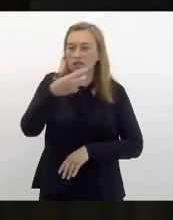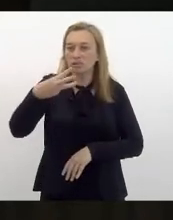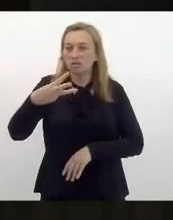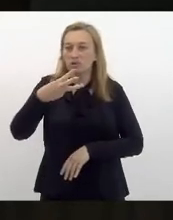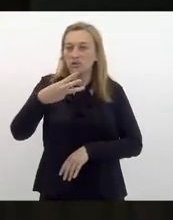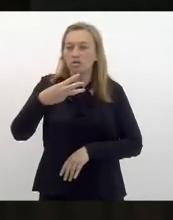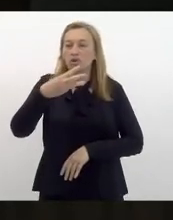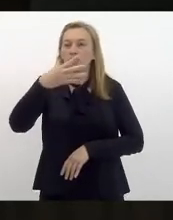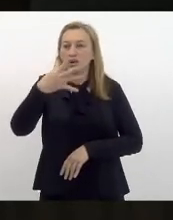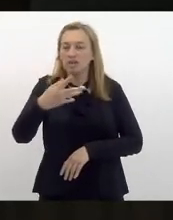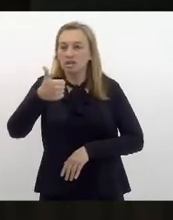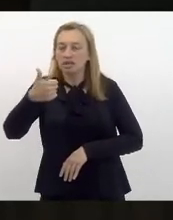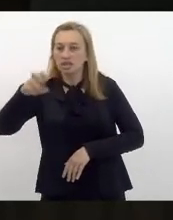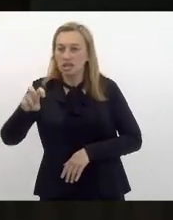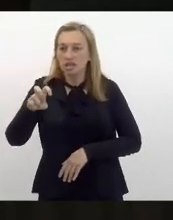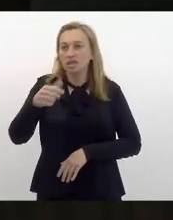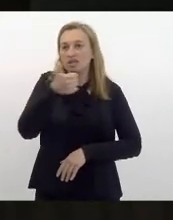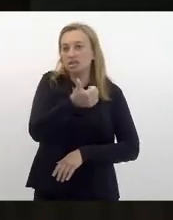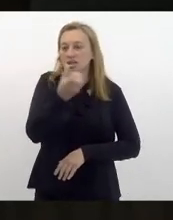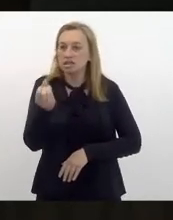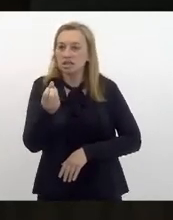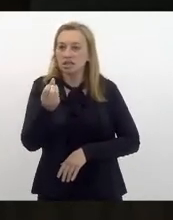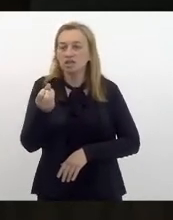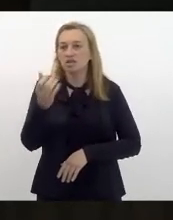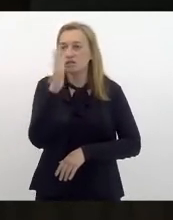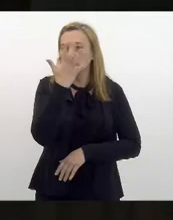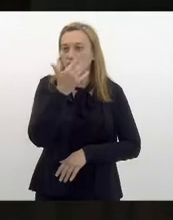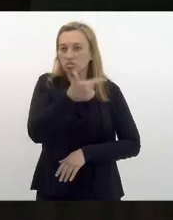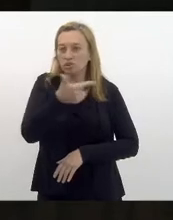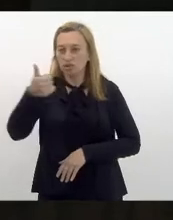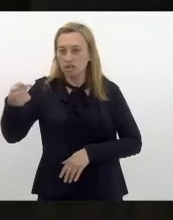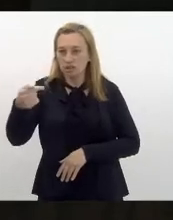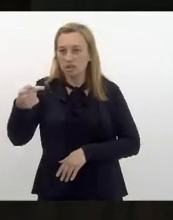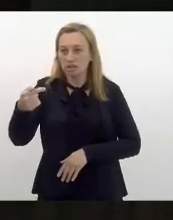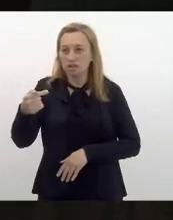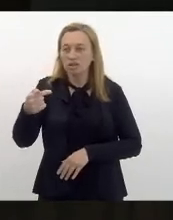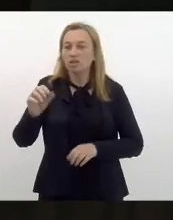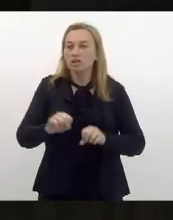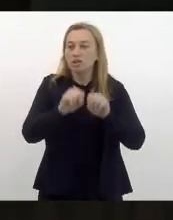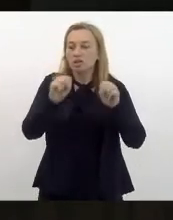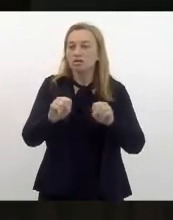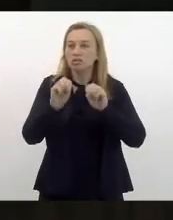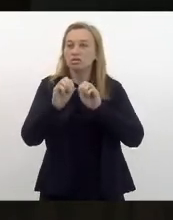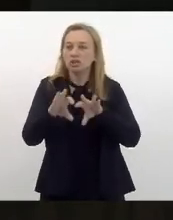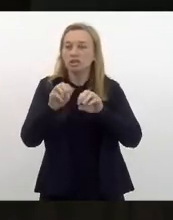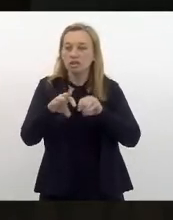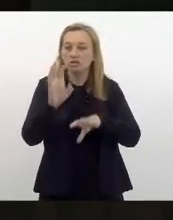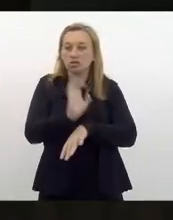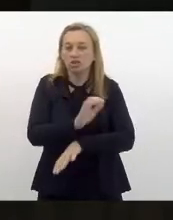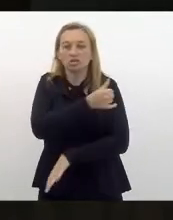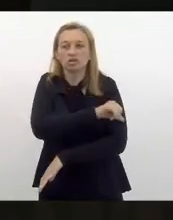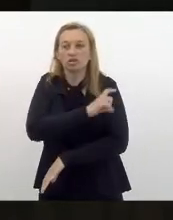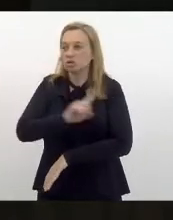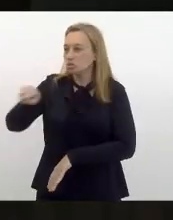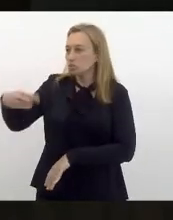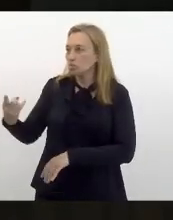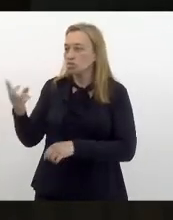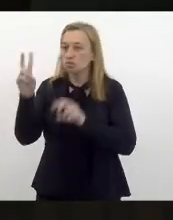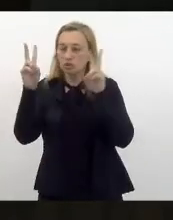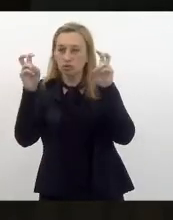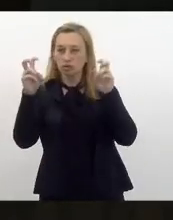13.415 de 16 de fevereiro de 2017 no âmbito do sistema de ensino do Estado do Rio de Janeiro e dá outras